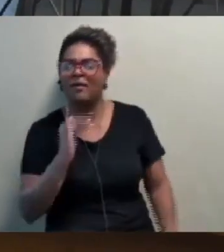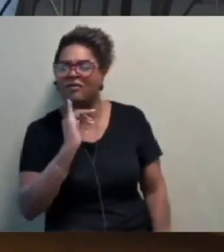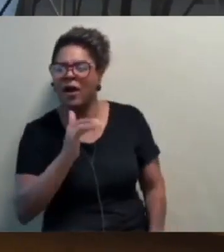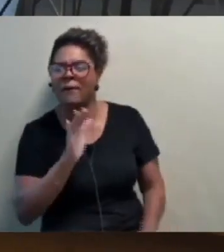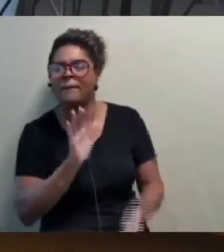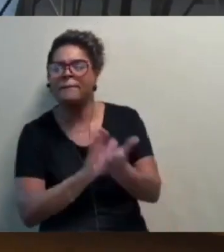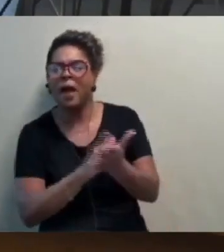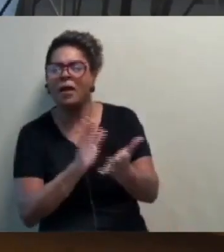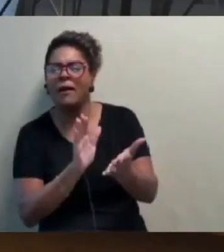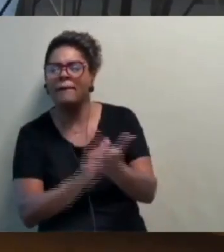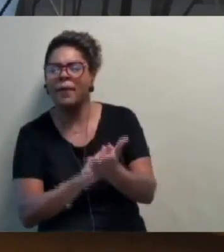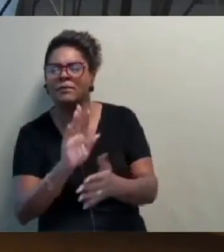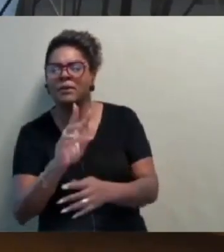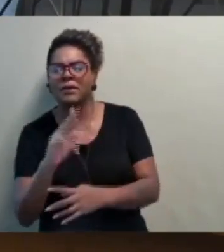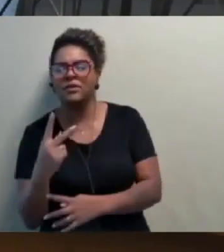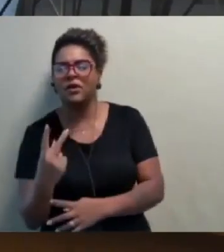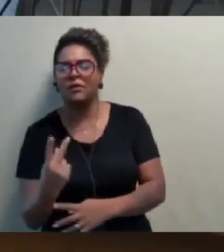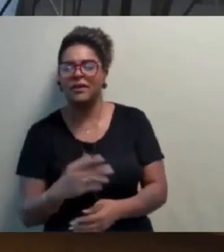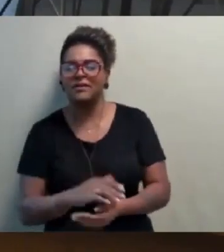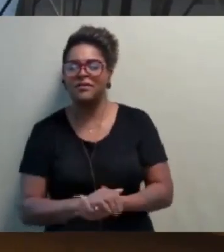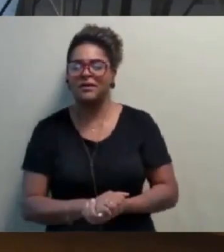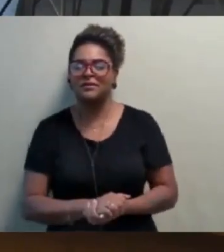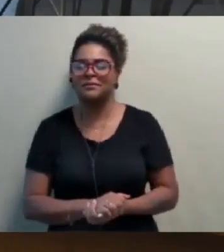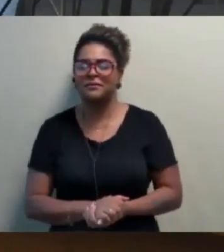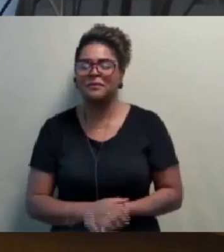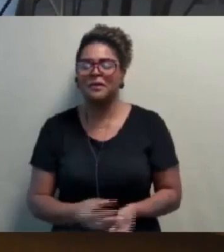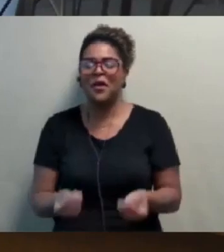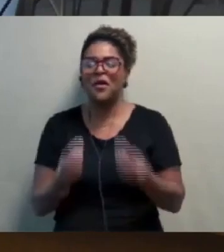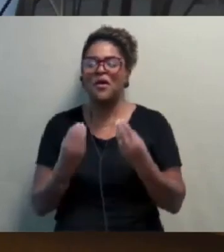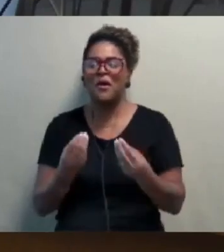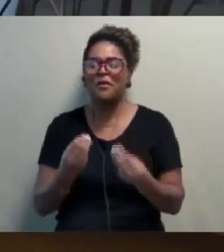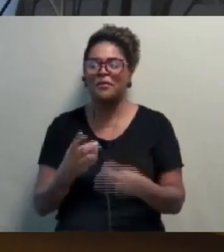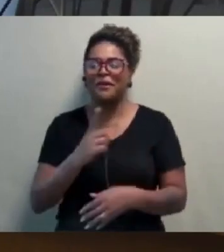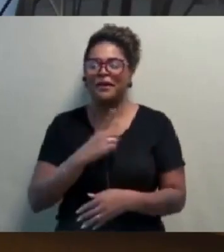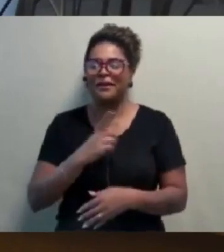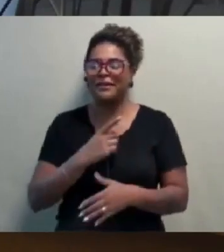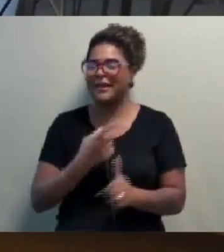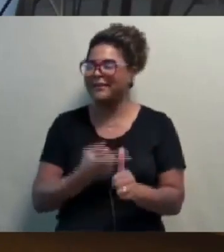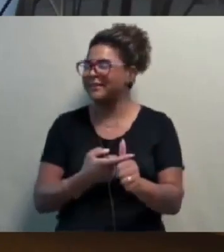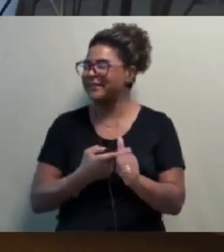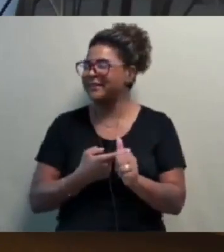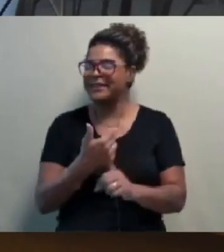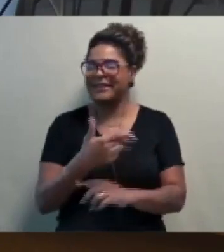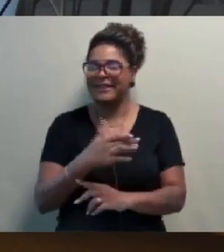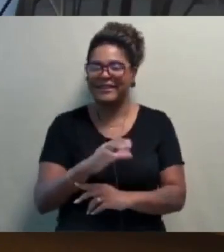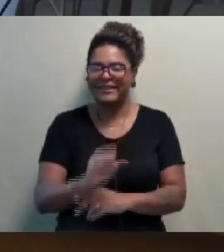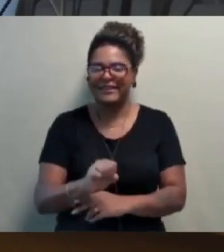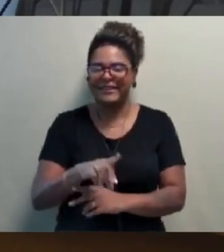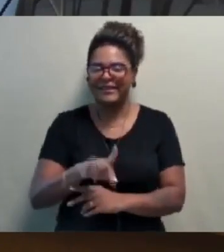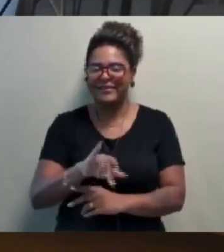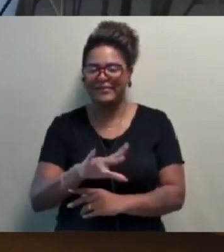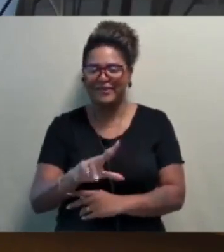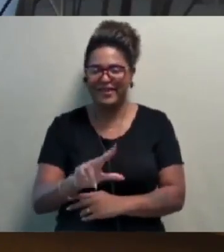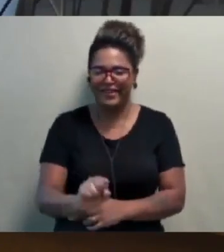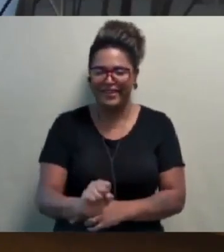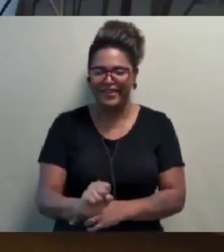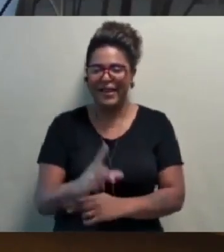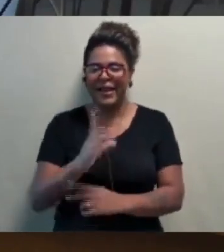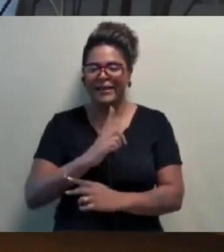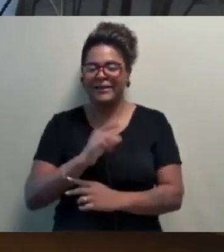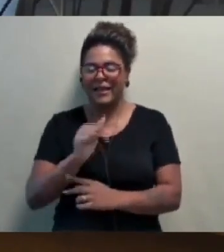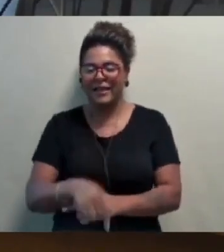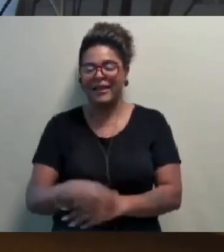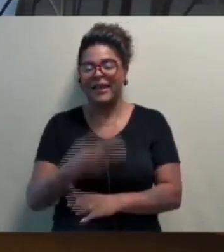não pode, gente. É um rombo de 180 milhões. Nós fizemos gestos aqui, 3 meses fazendo